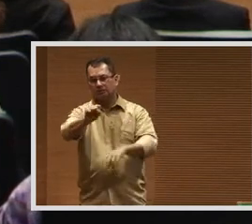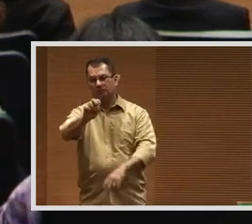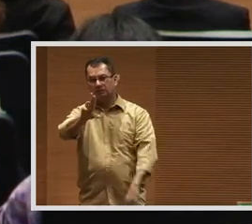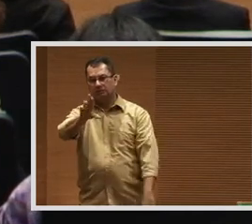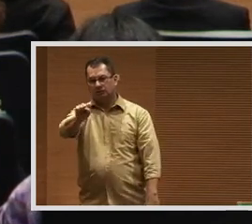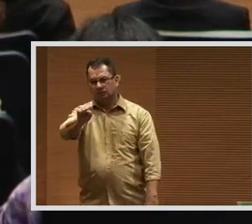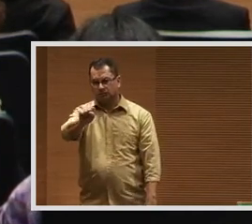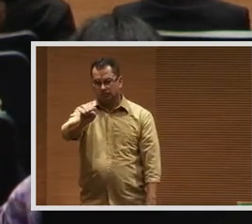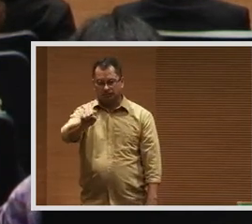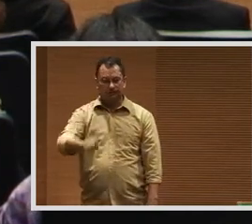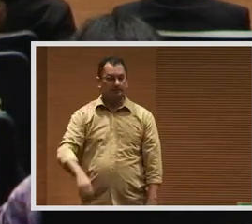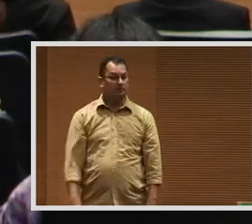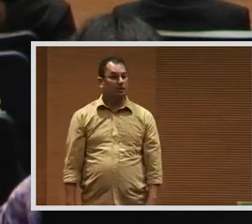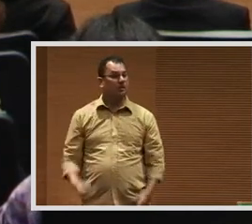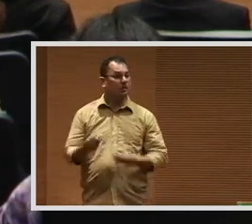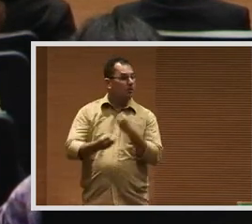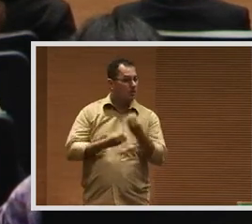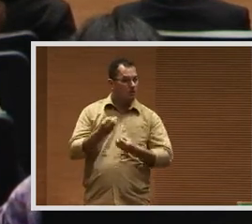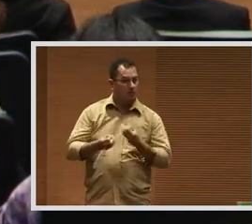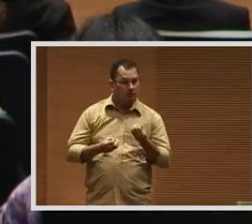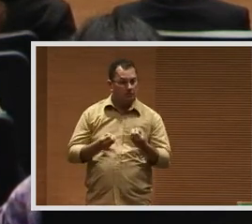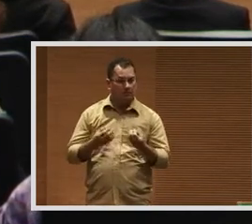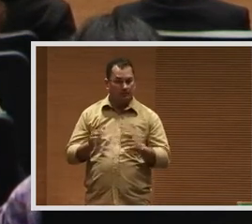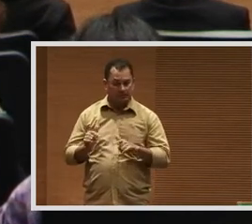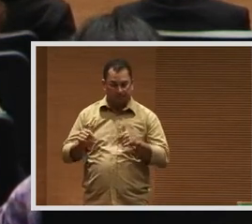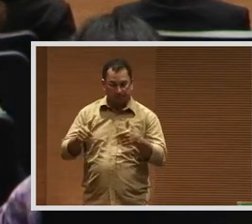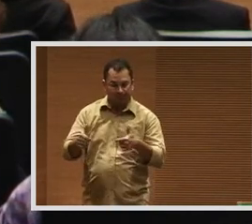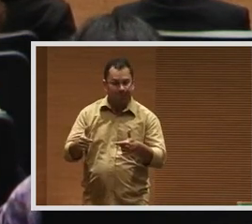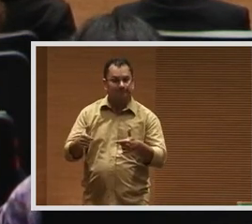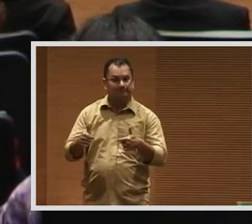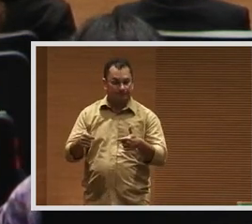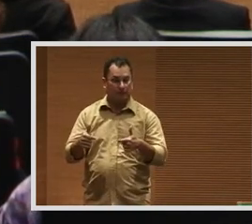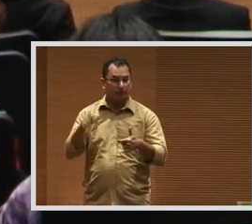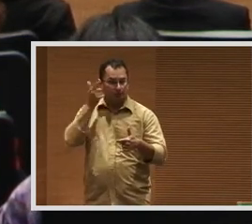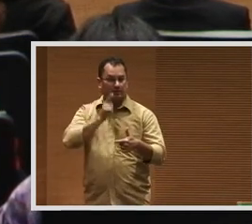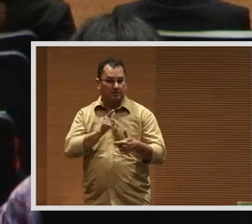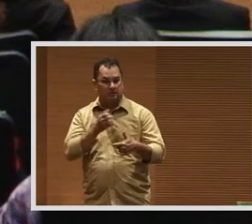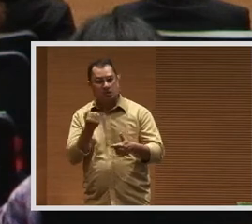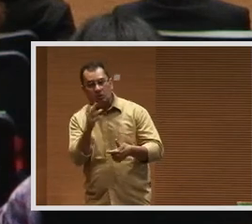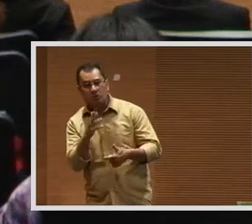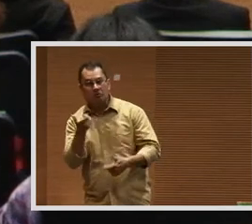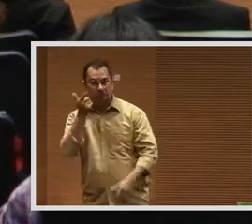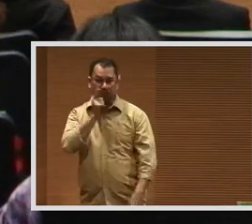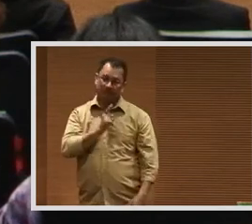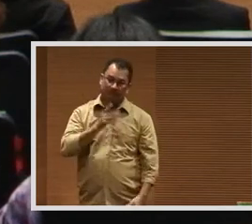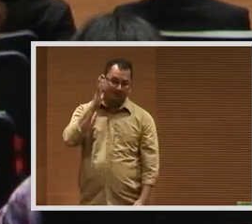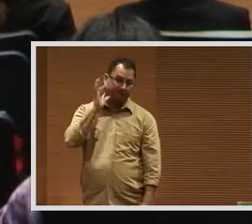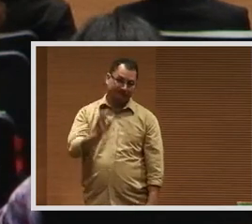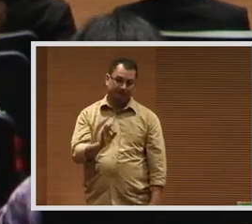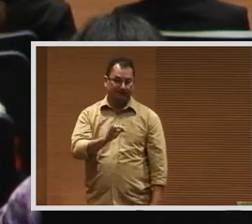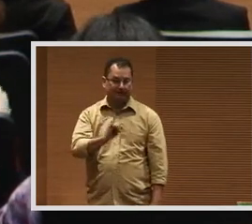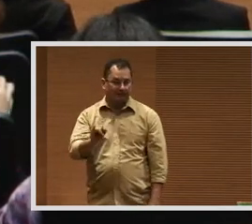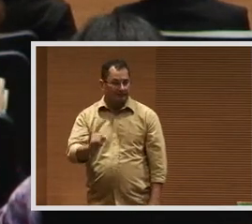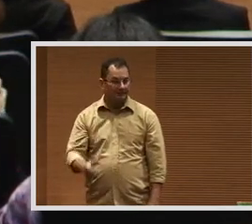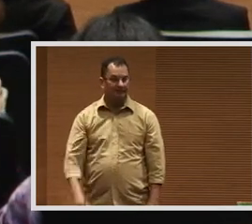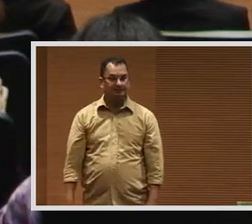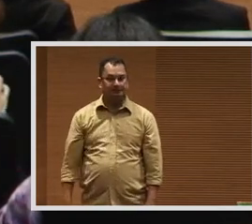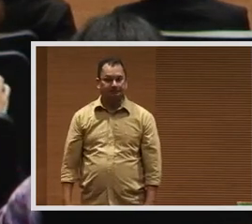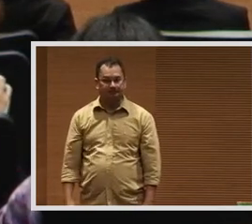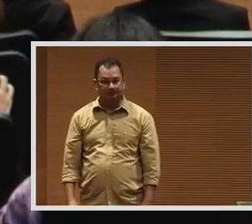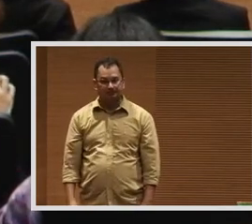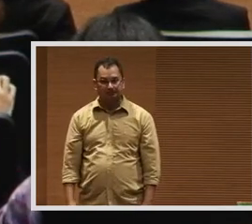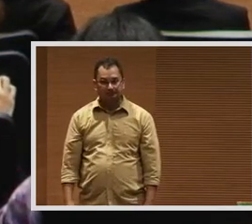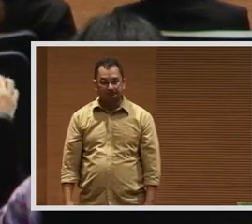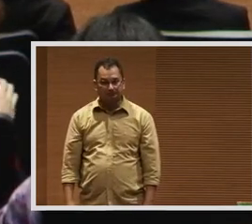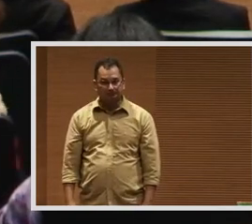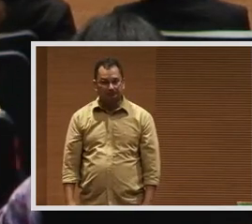o movimento em si ele conseguiu ou consegue, né? Eu não sei se ela... É